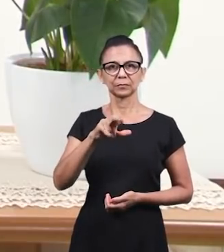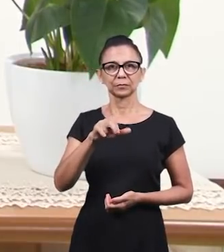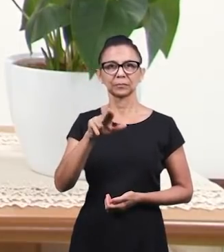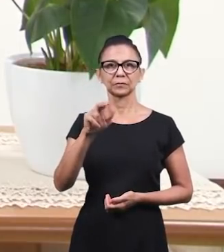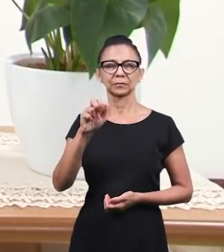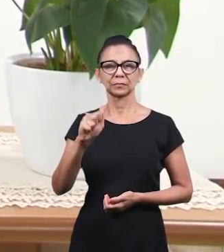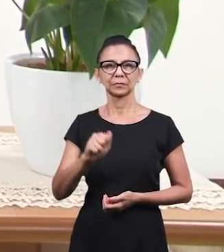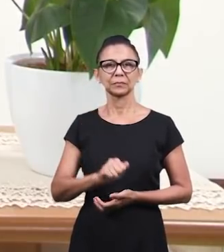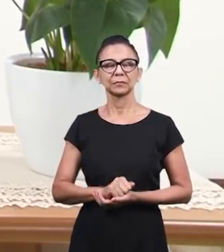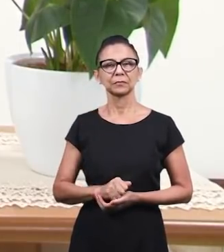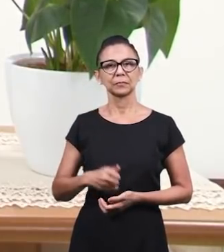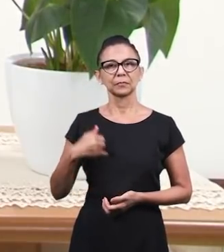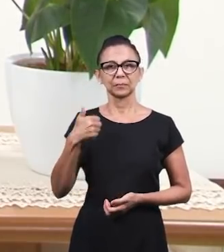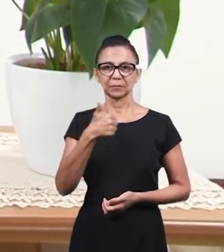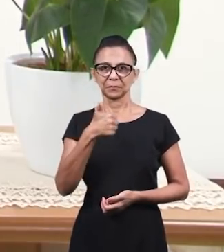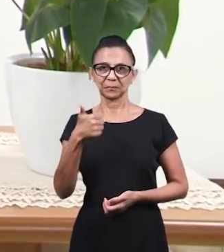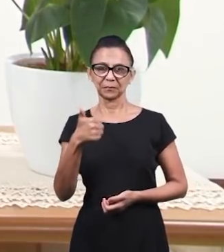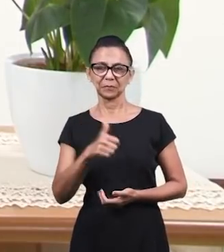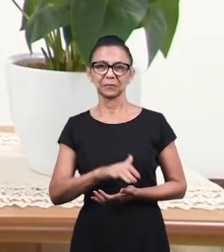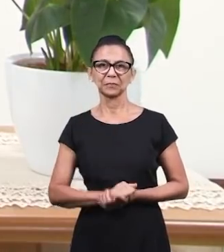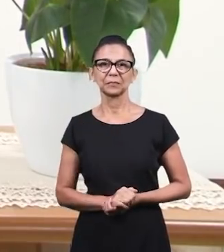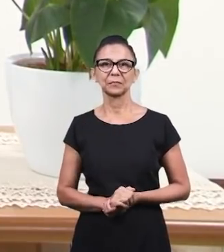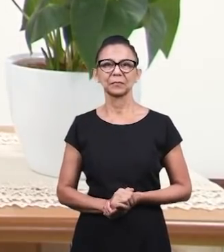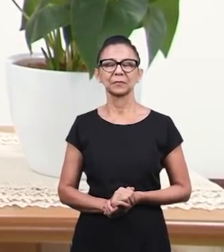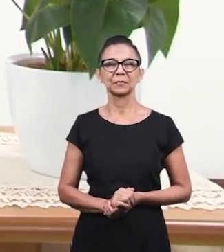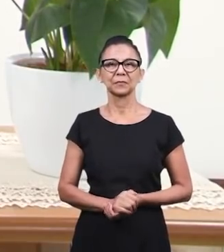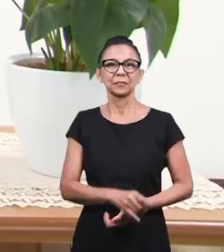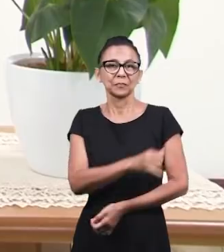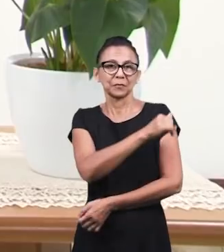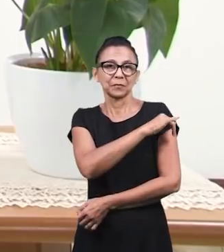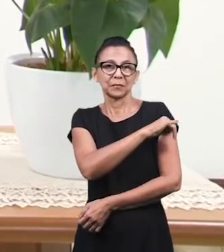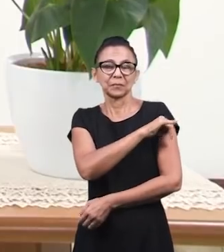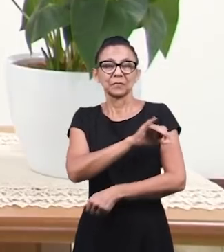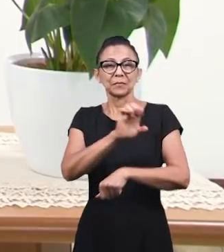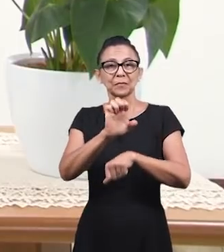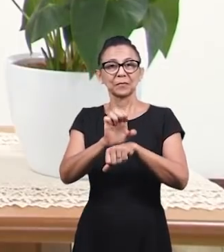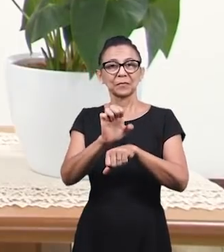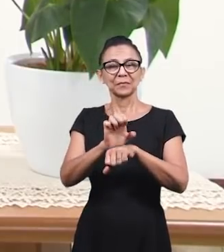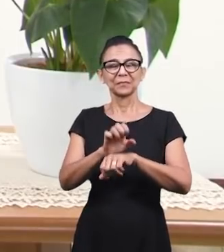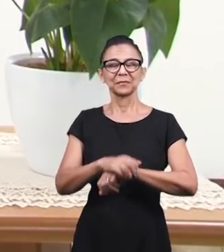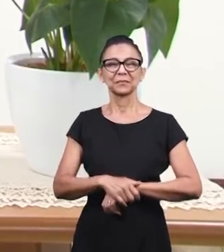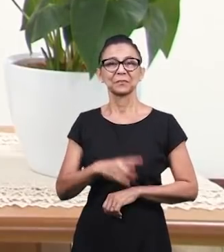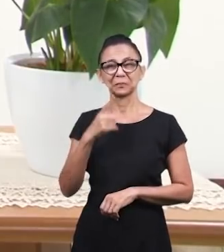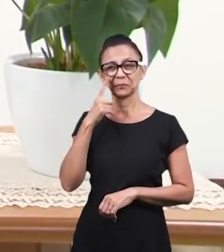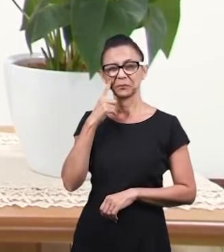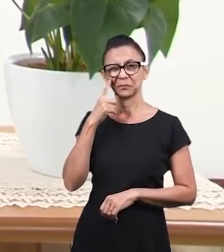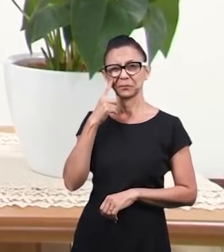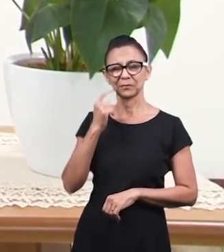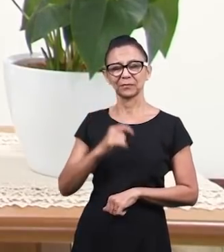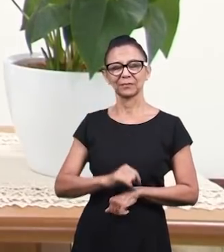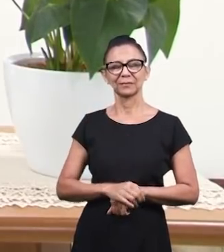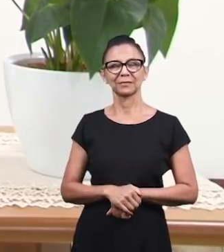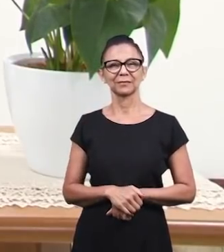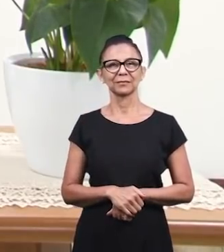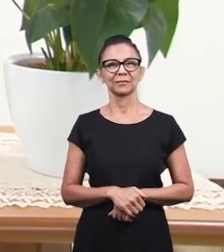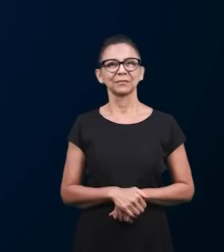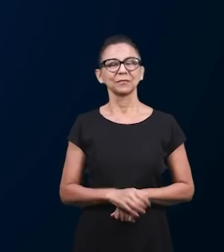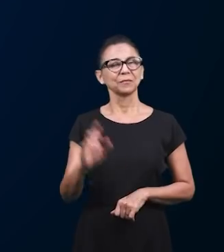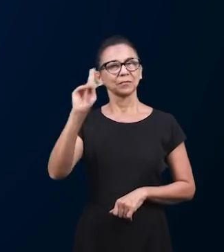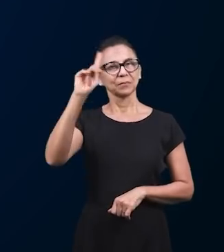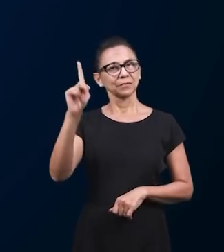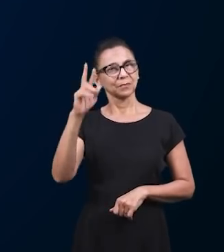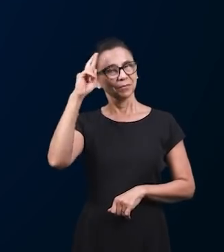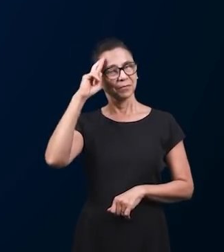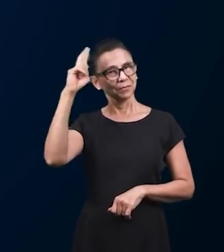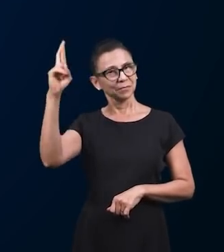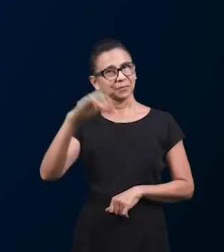anos. Ela é de Volta Redonda, estado do Rio de Janeiro. O pastor é o Carlos João Teixeira Fontes. Vamos ouvir a sua resposta.